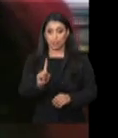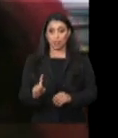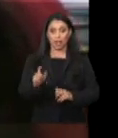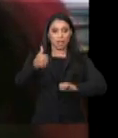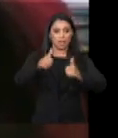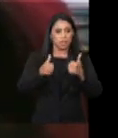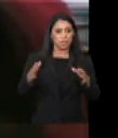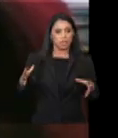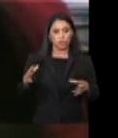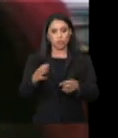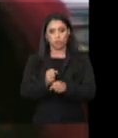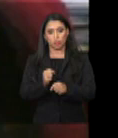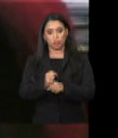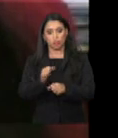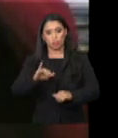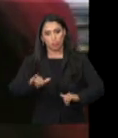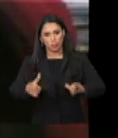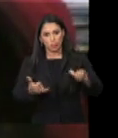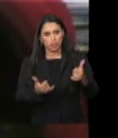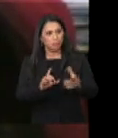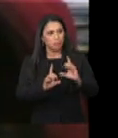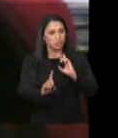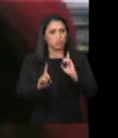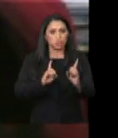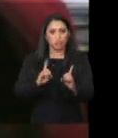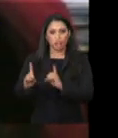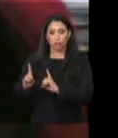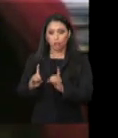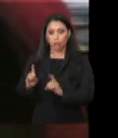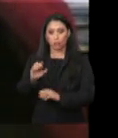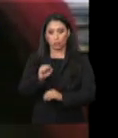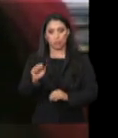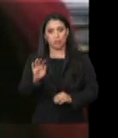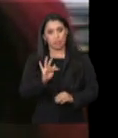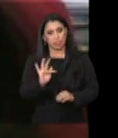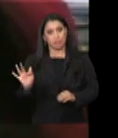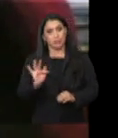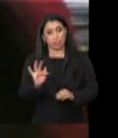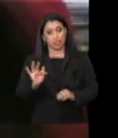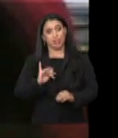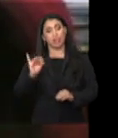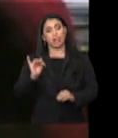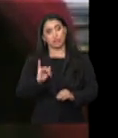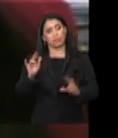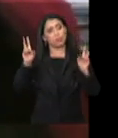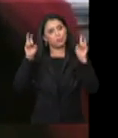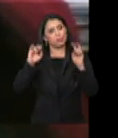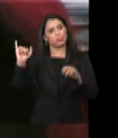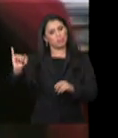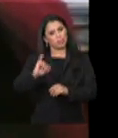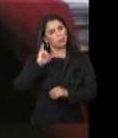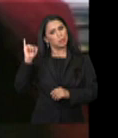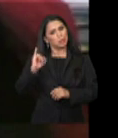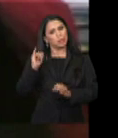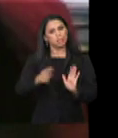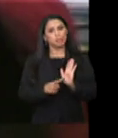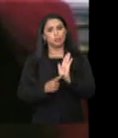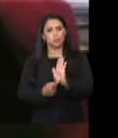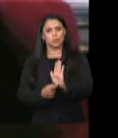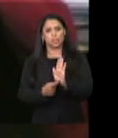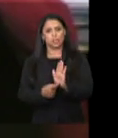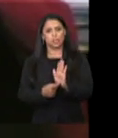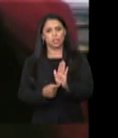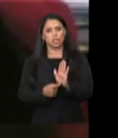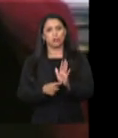conjunta e oportunidade dialogar com STF essa pauta tão cara apresentando possibilidades de enfrentamento